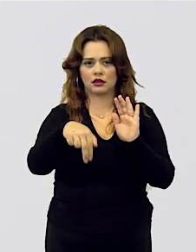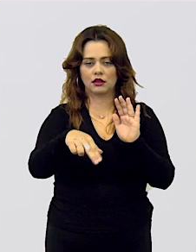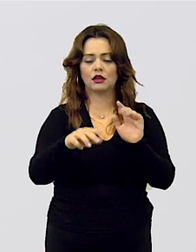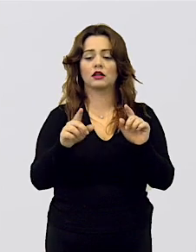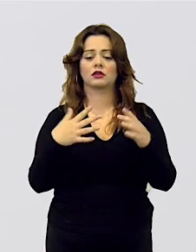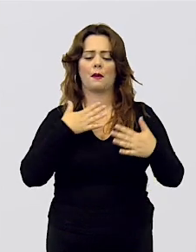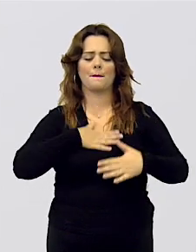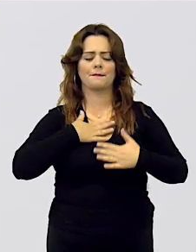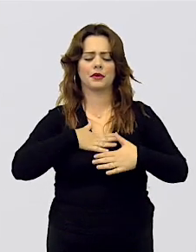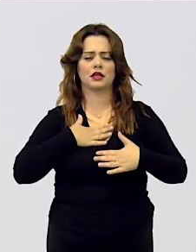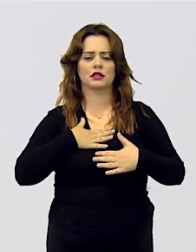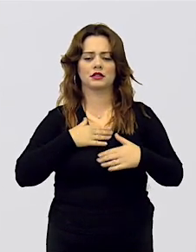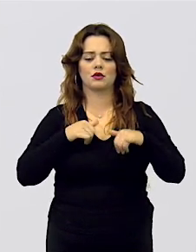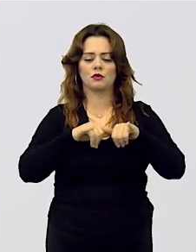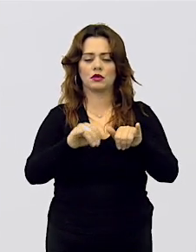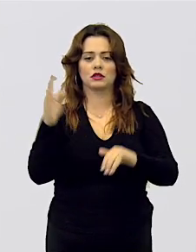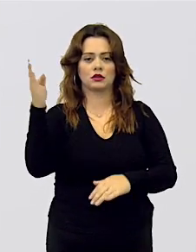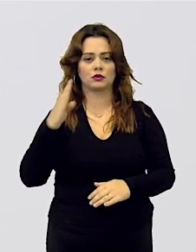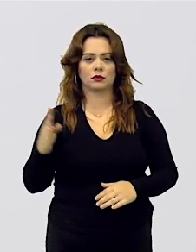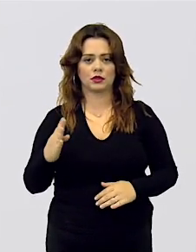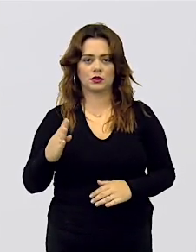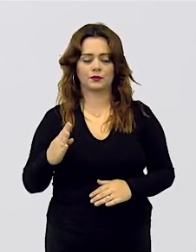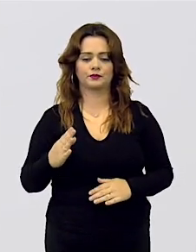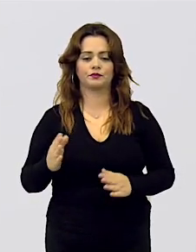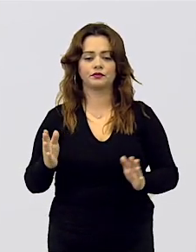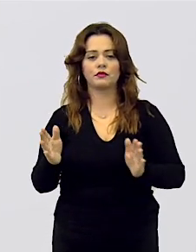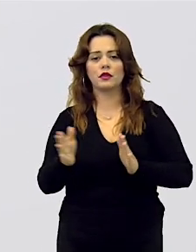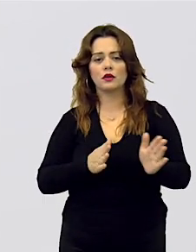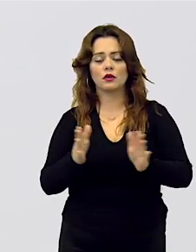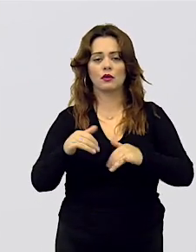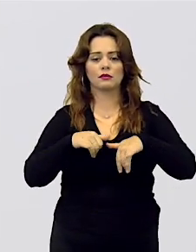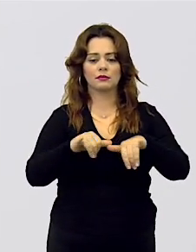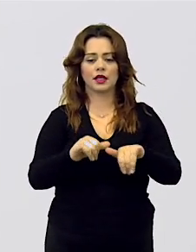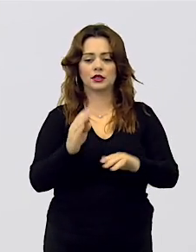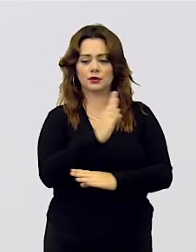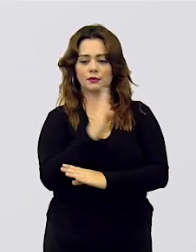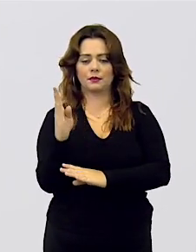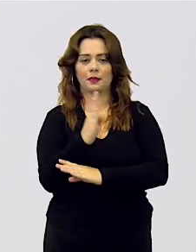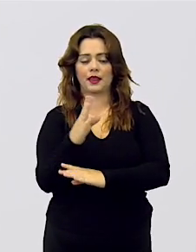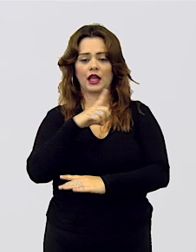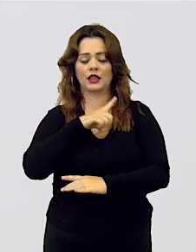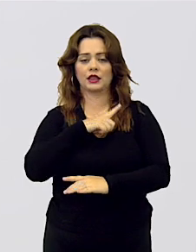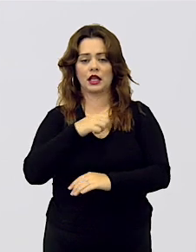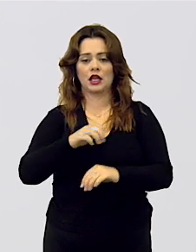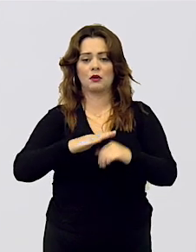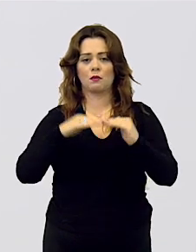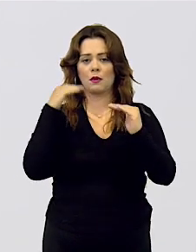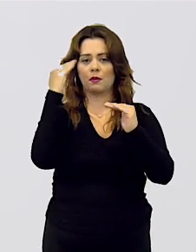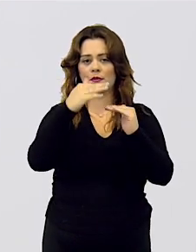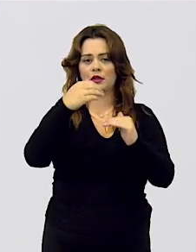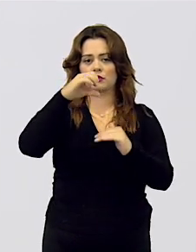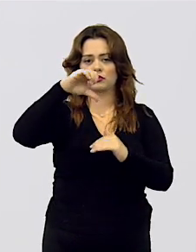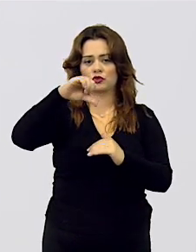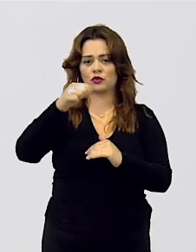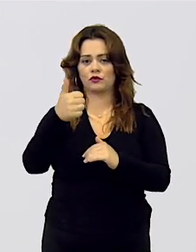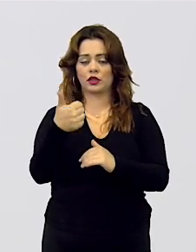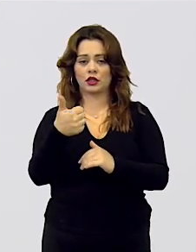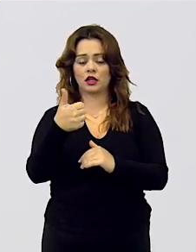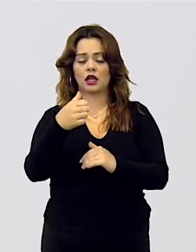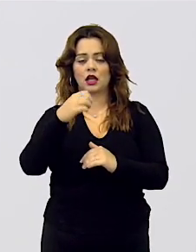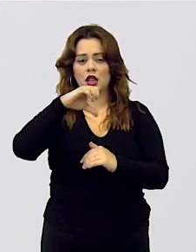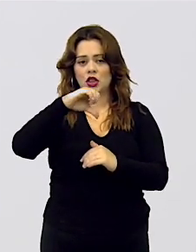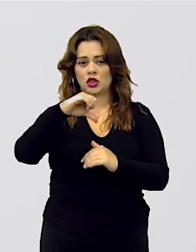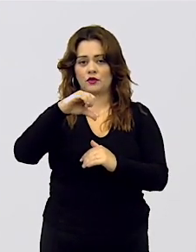dos maiores parceiros comerciais do Brasil o fluxo de comércio bilateral Teve um aumento de 91% nos últimos anos